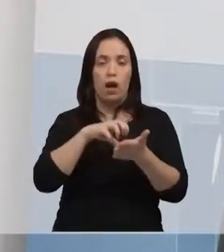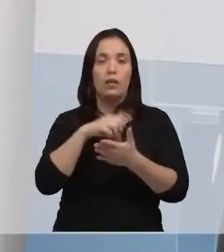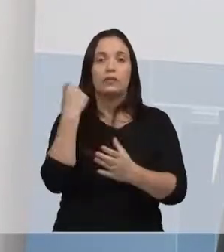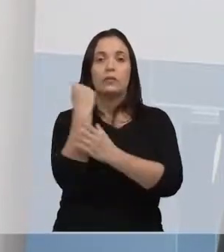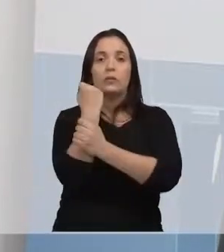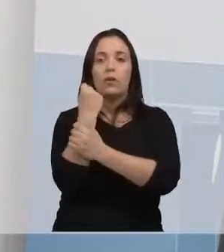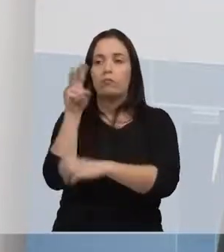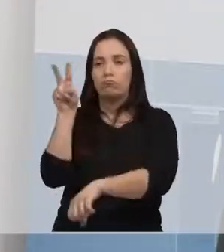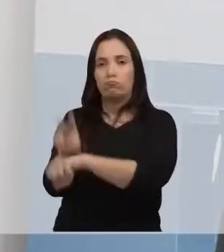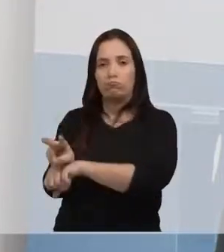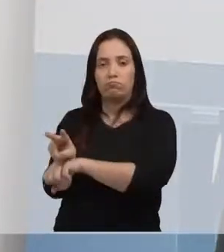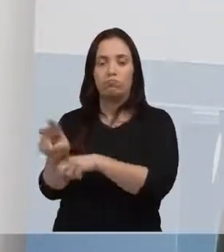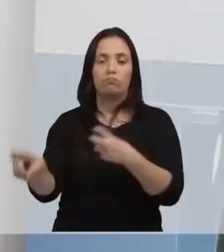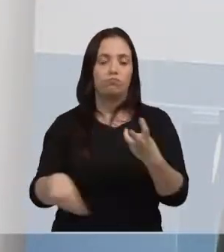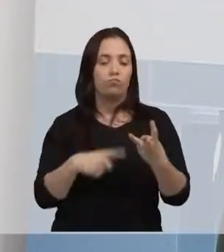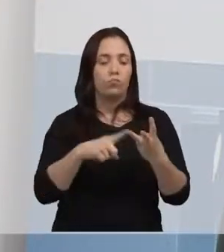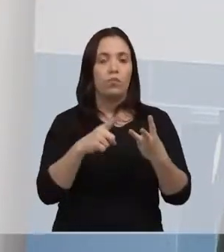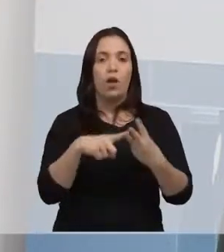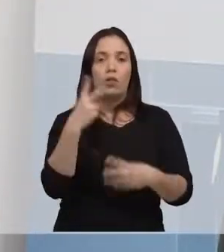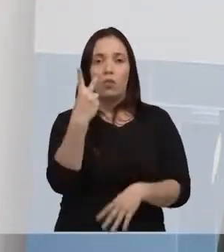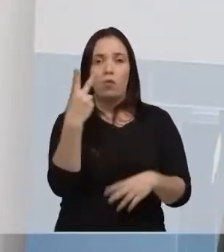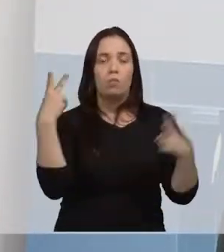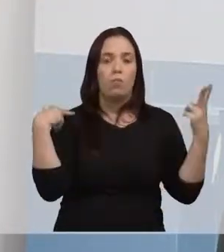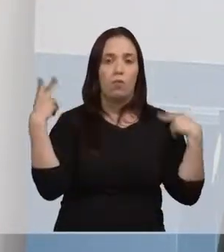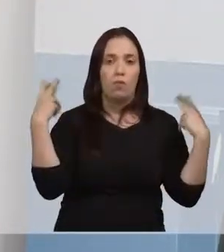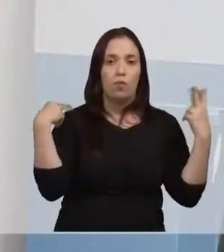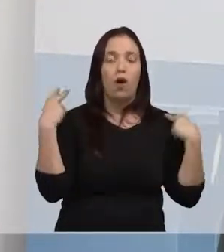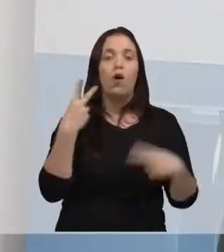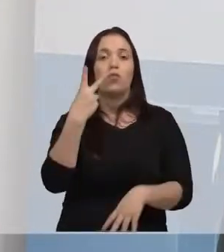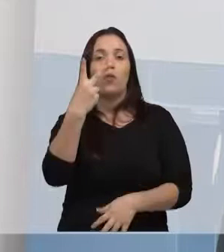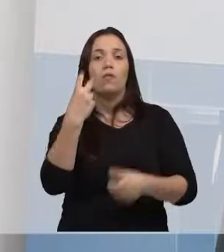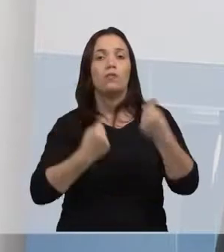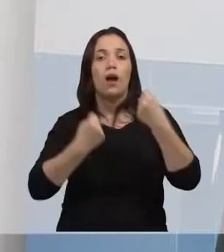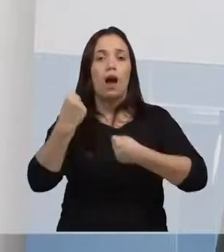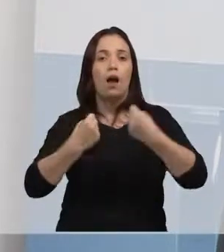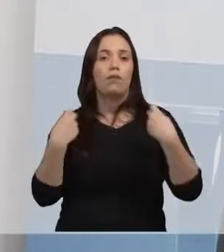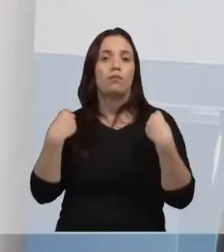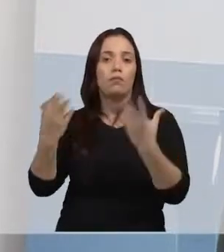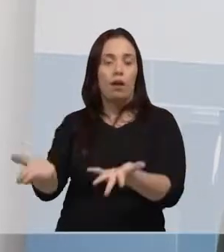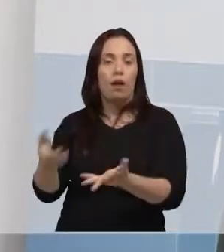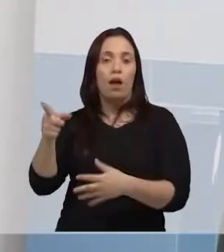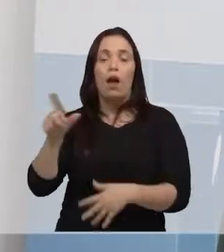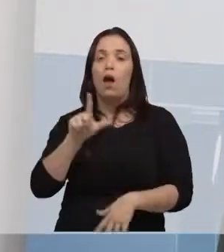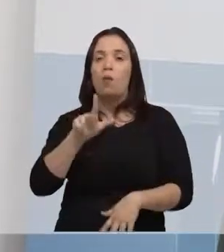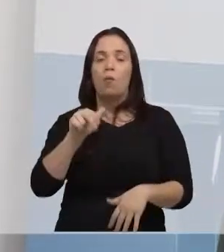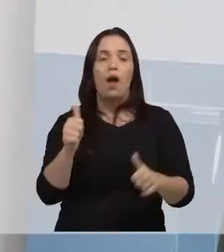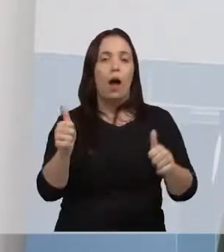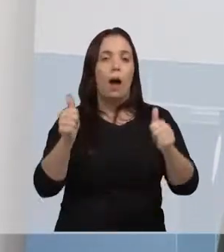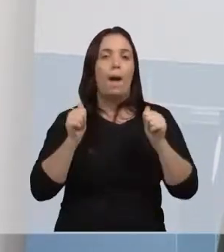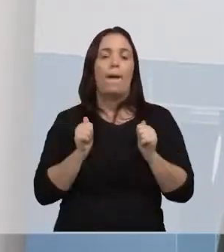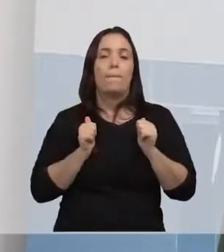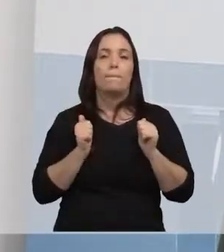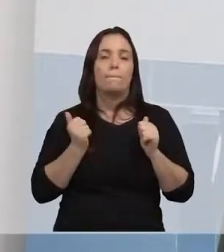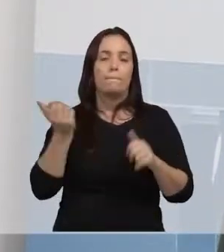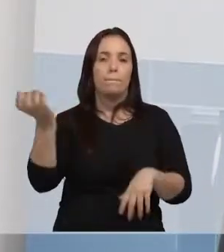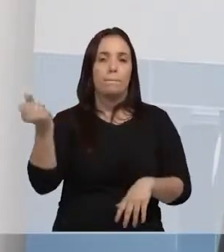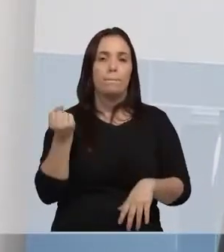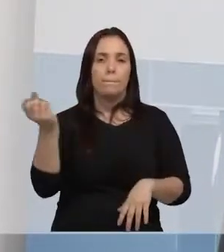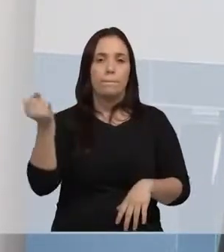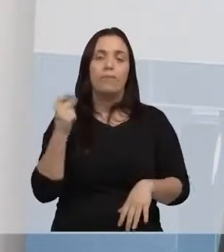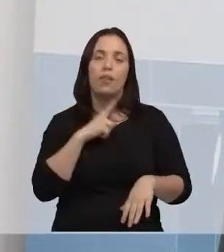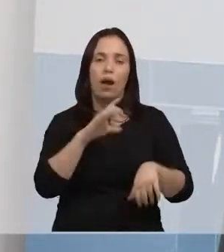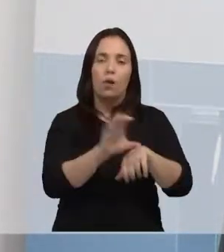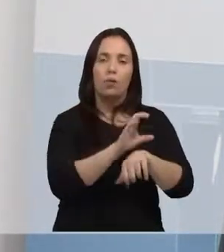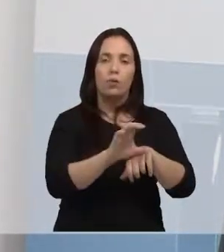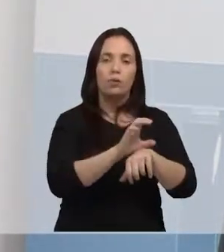segurança e apoio pessoal, 2 motoristas e 2 veículos oficiais. Lula não recebe a aposentadoria para ex-presidente, como era previsto na